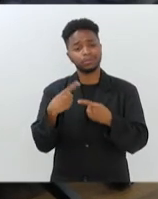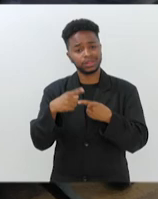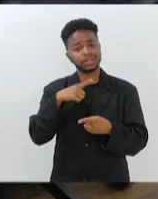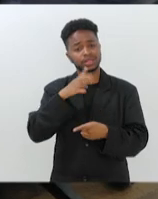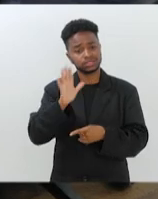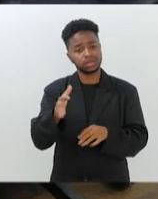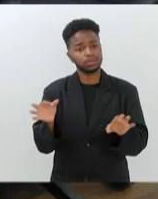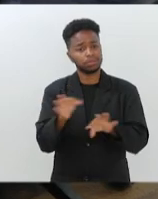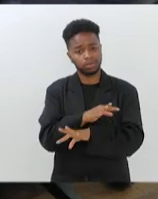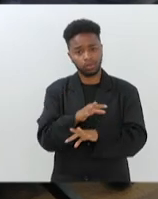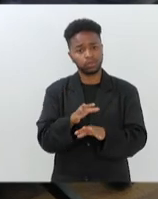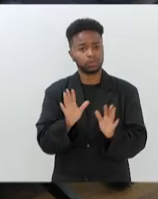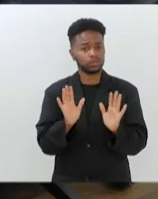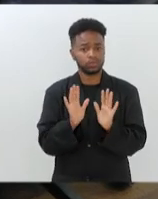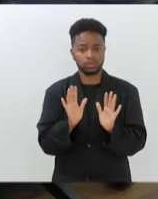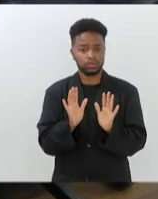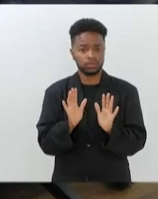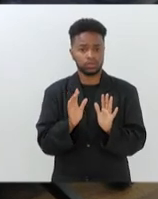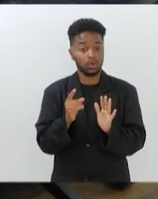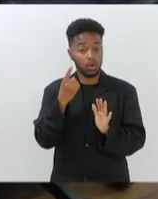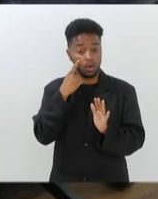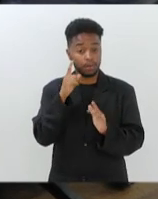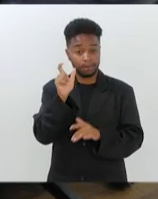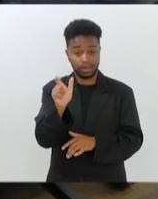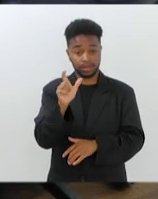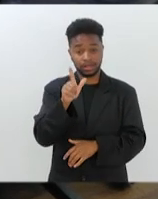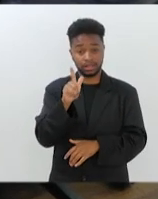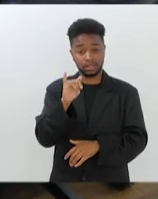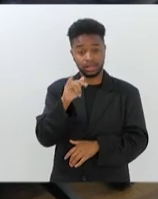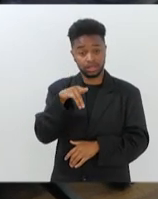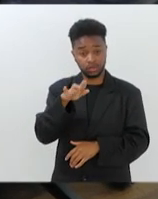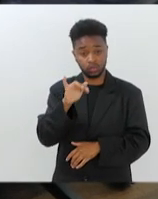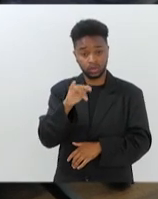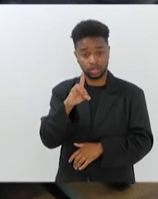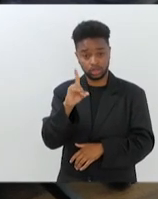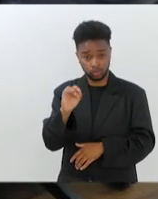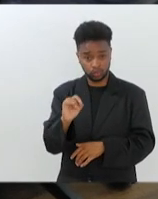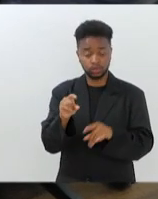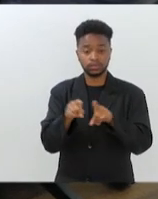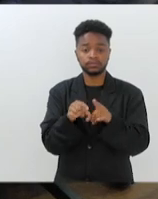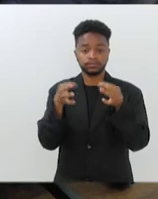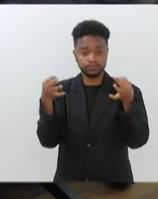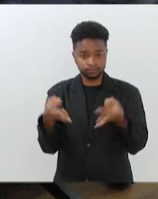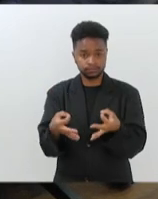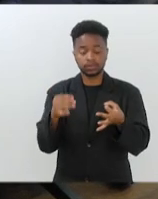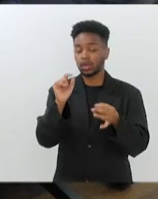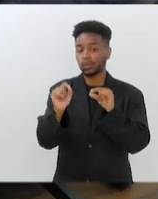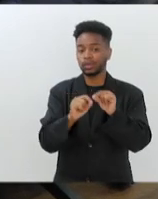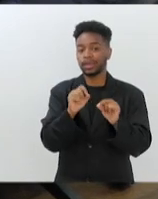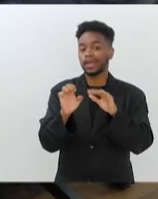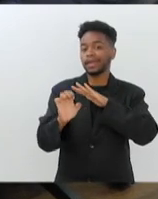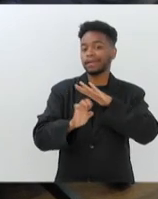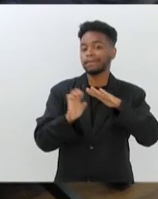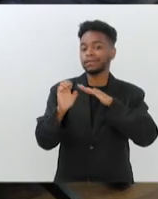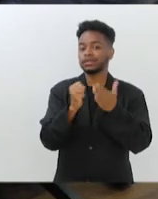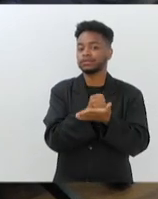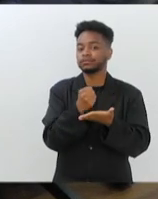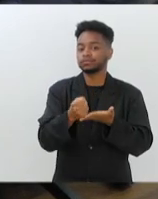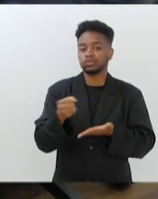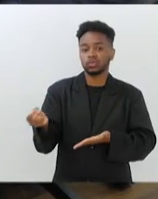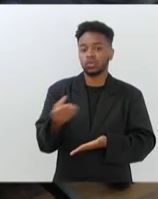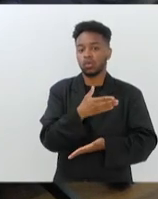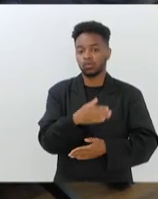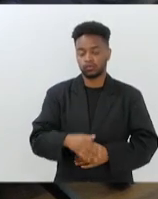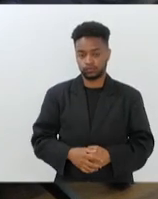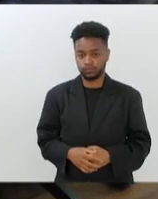tem clientes líquido Olha a palavra líquido e certo que são as concessionárias fruto da nova